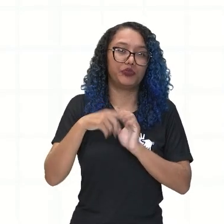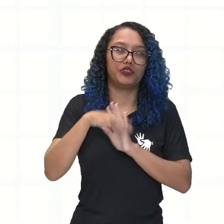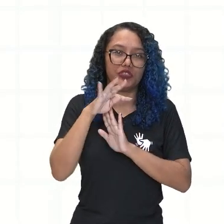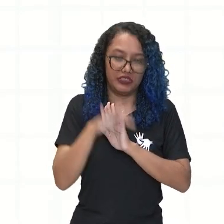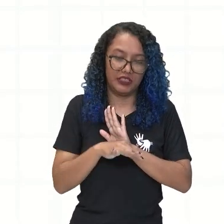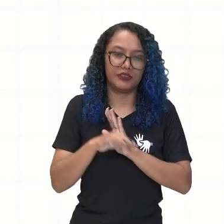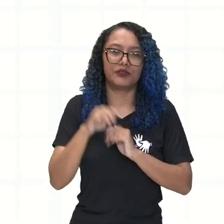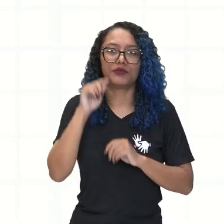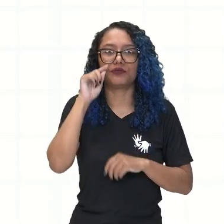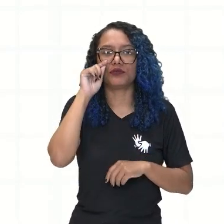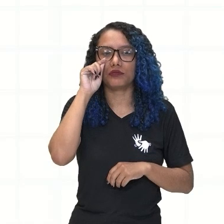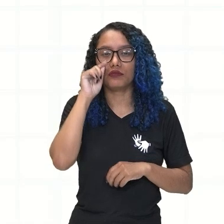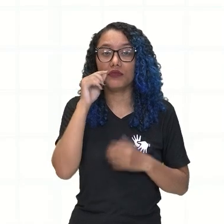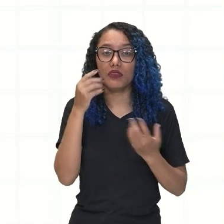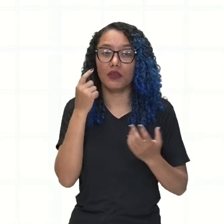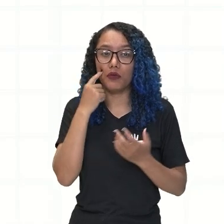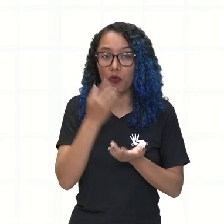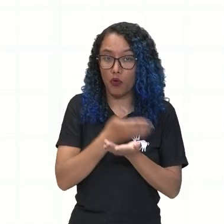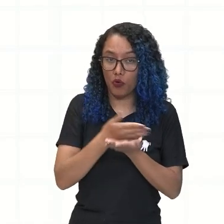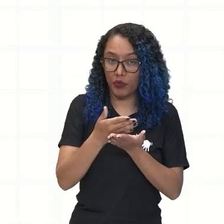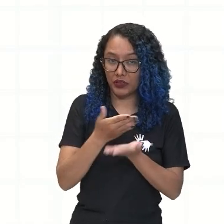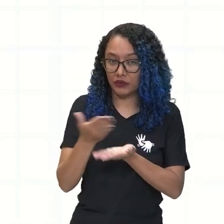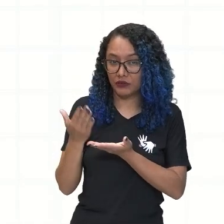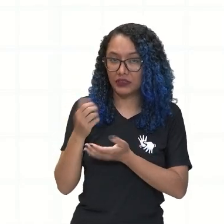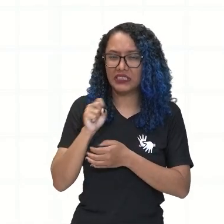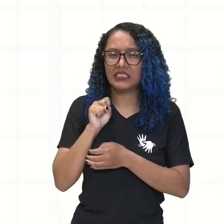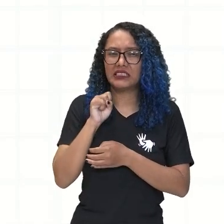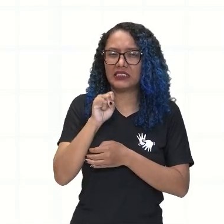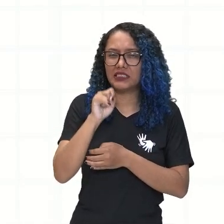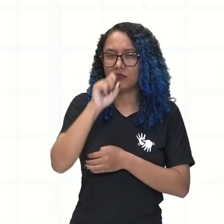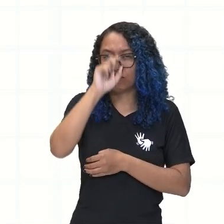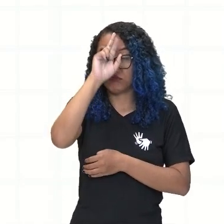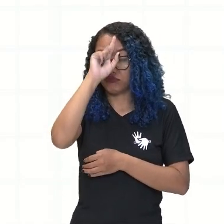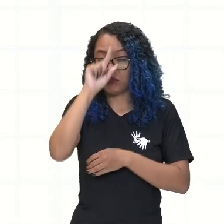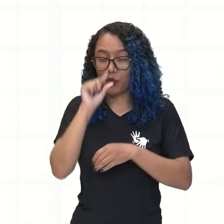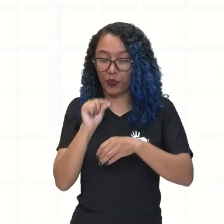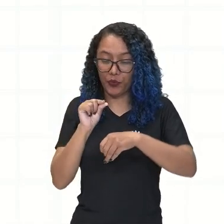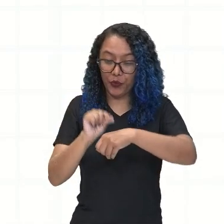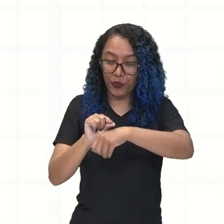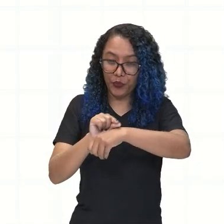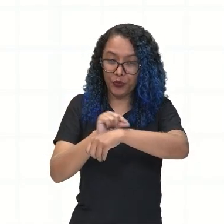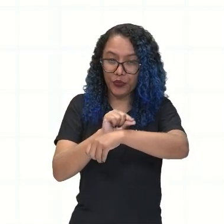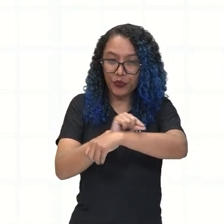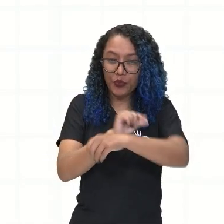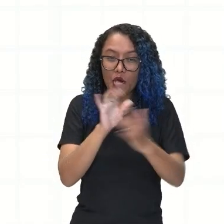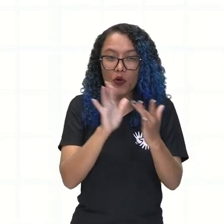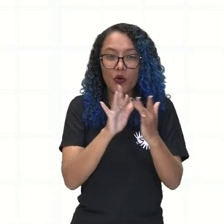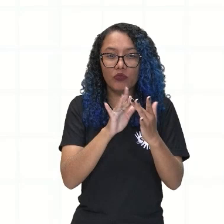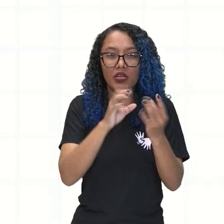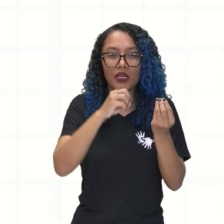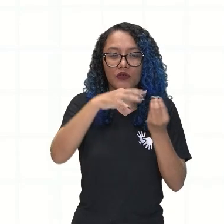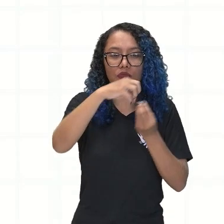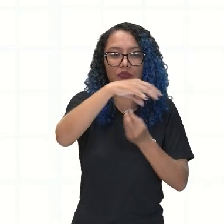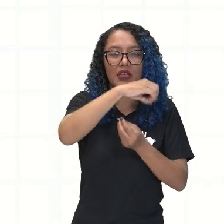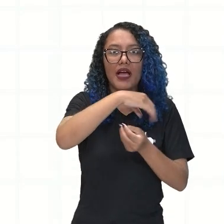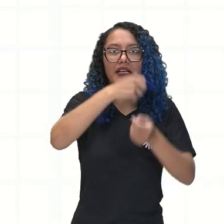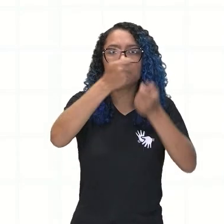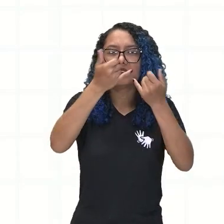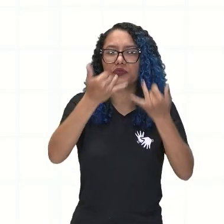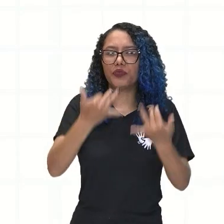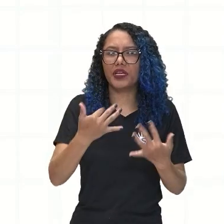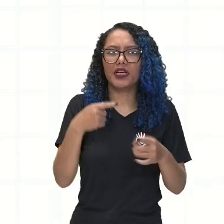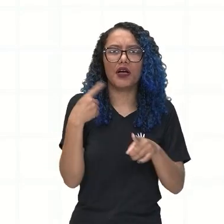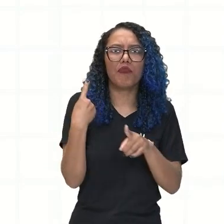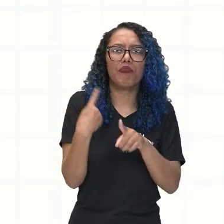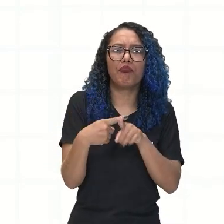aqui, se uma formiga está caminhando e pisa num esporo de fungo, aí ele vai indicando por que ela vai virar um zumbi. Seus